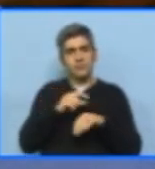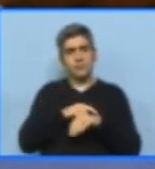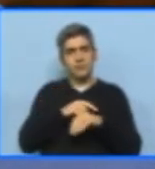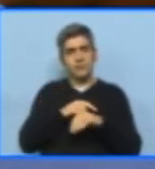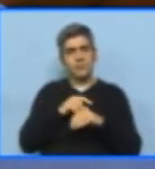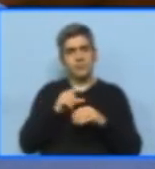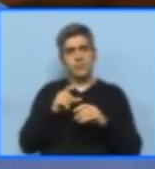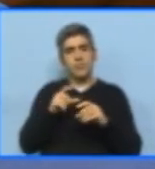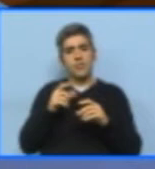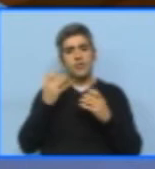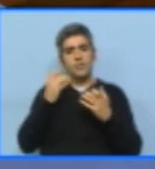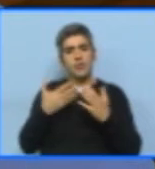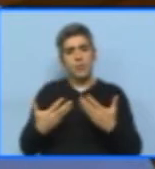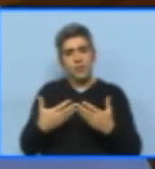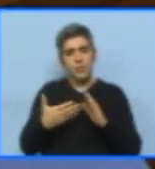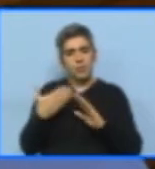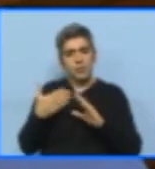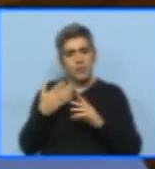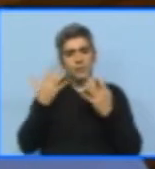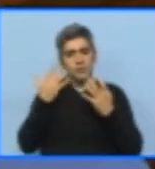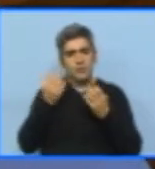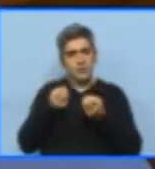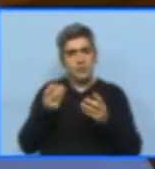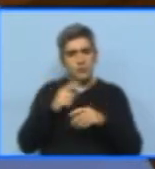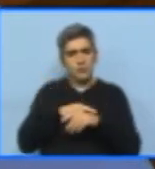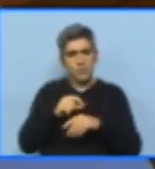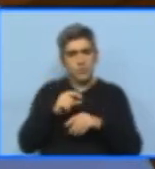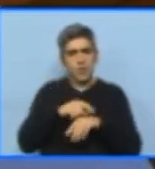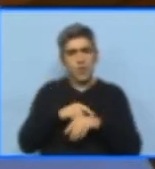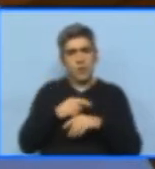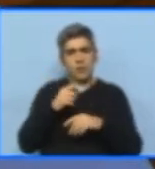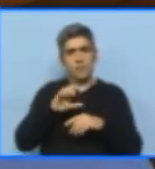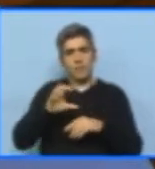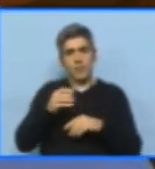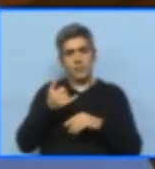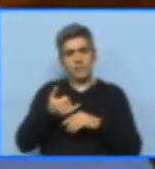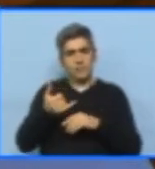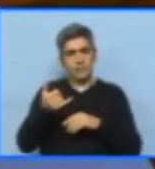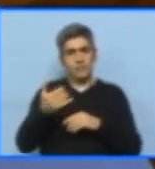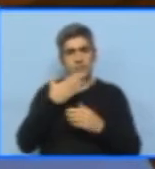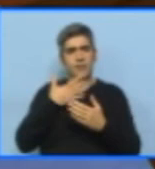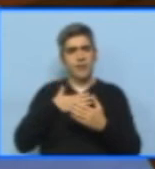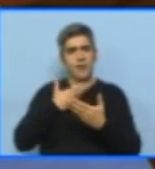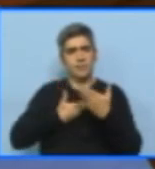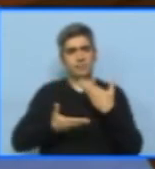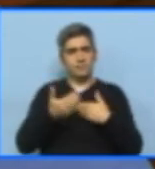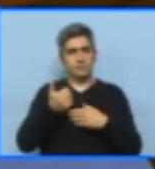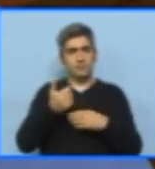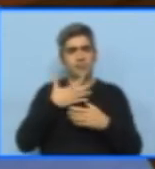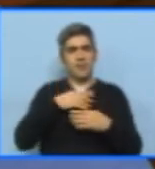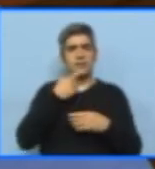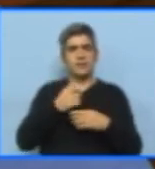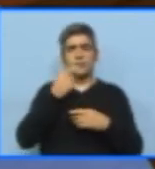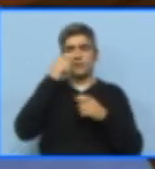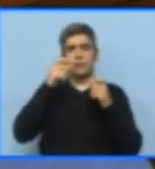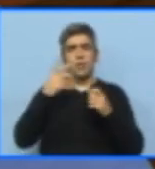as atualidades, as urgências de cada momento e de cada hora do nosso país. E isso tem tido retorno, que significa que os ouvintes